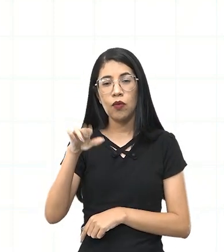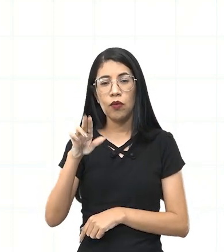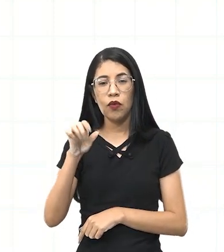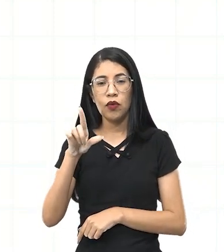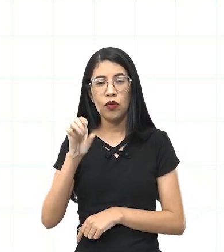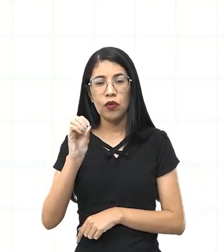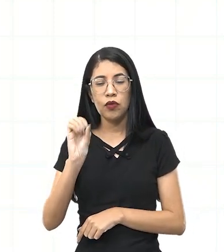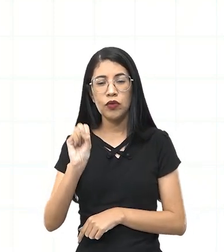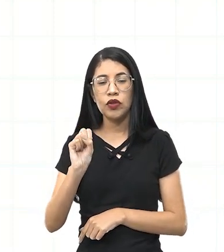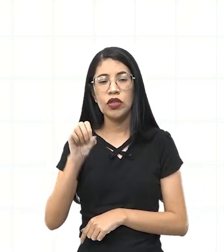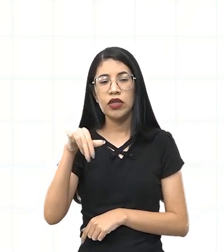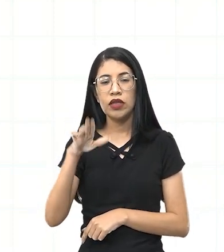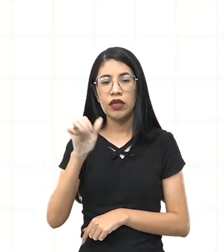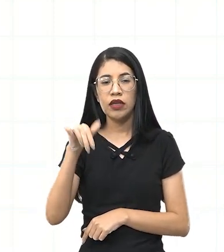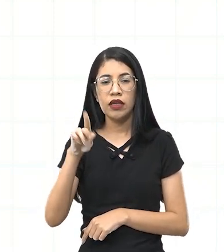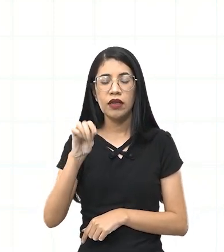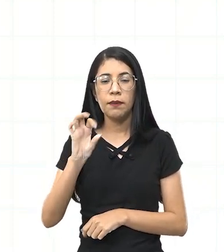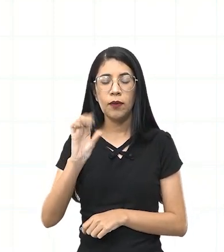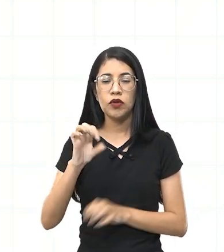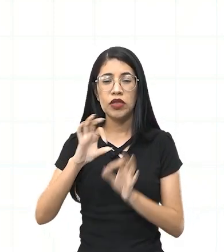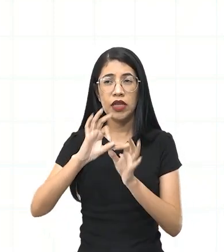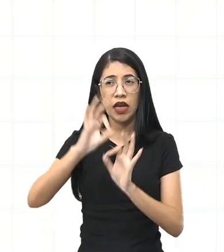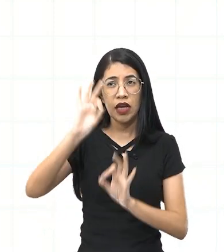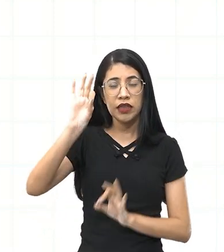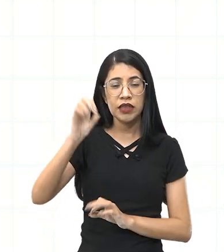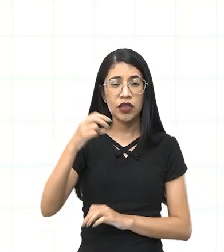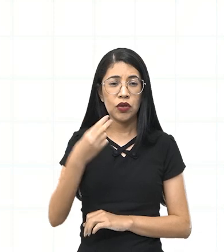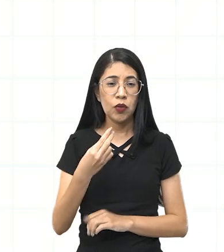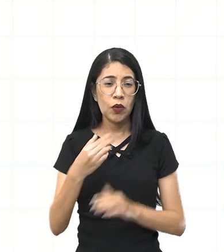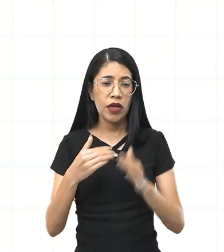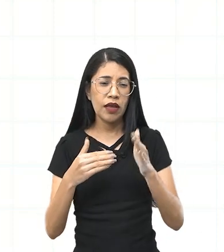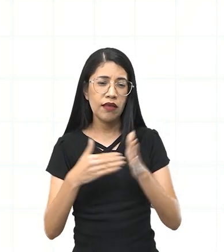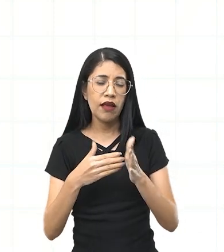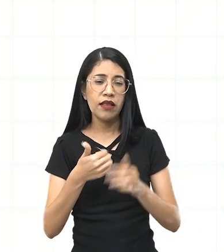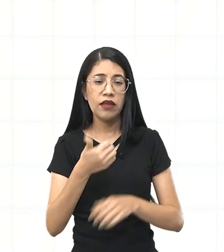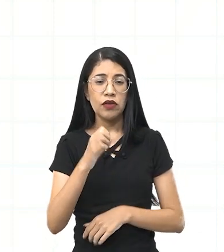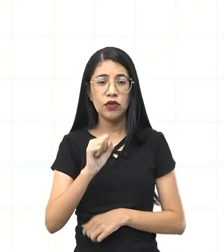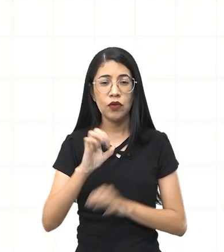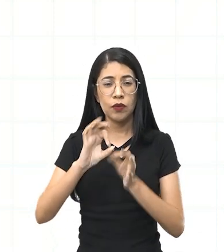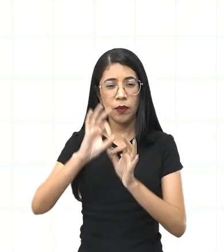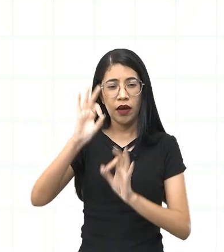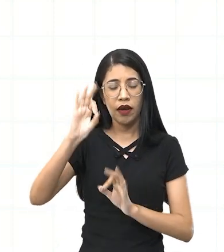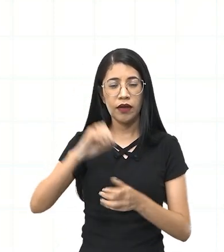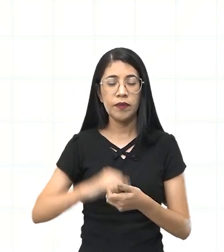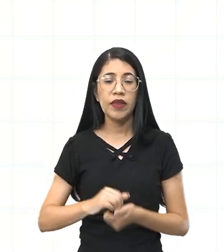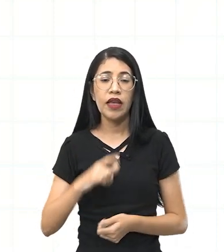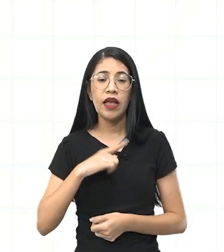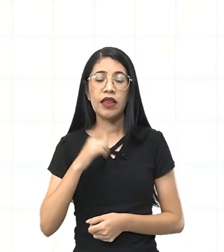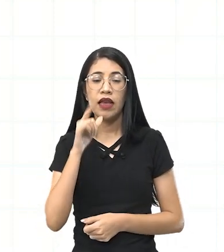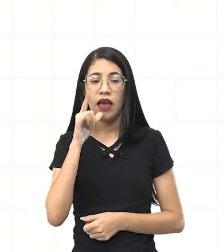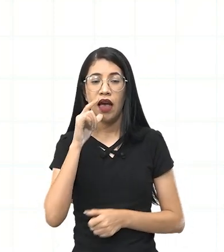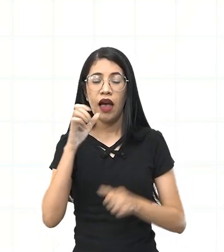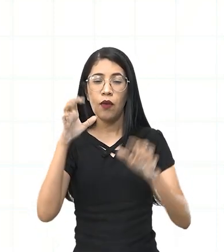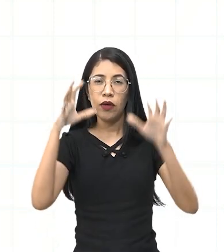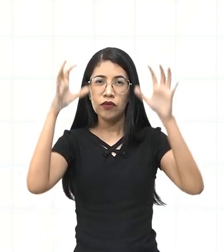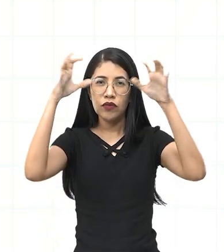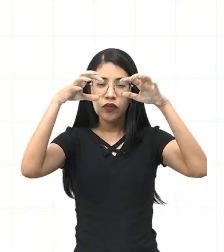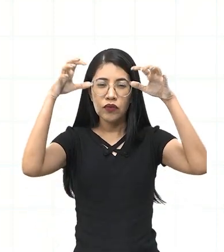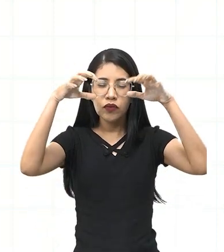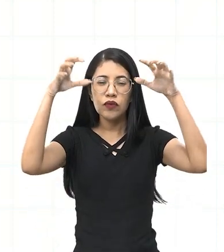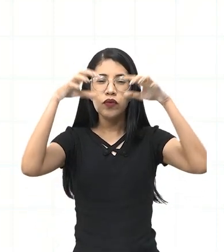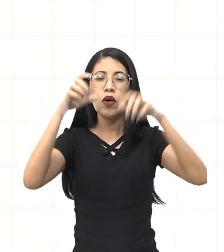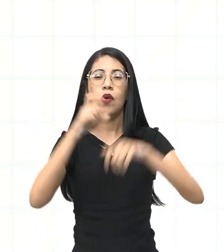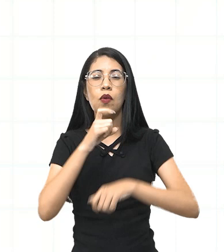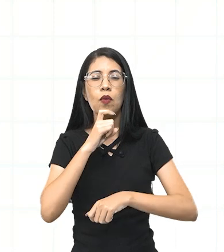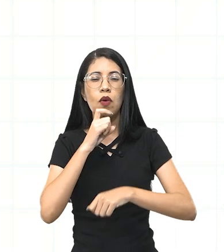ficam bem altas, entre 2 e 18 quilômetros de chão. Quando estão cheias de gotículas de água e pequenos pedaços de gelo,